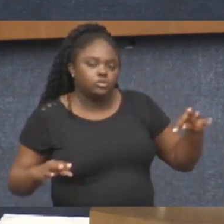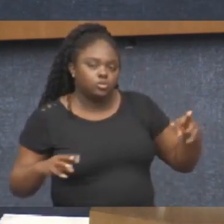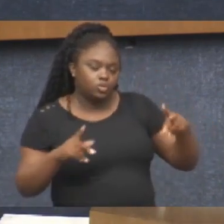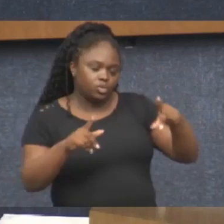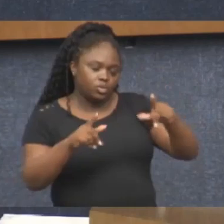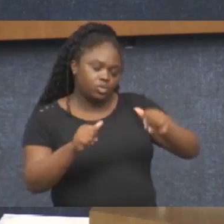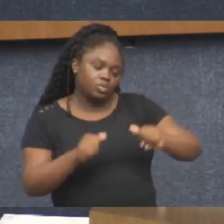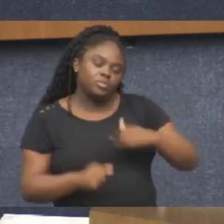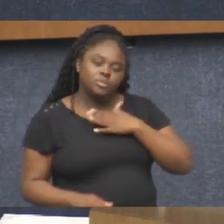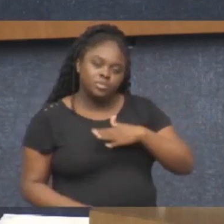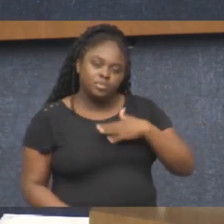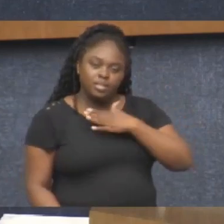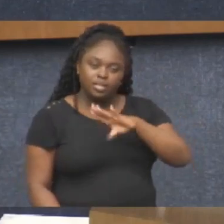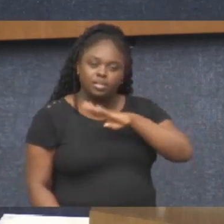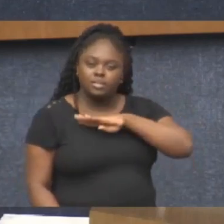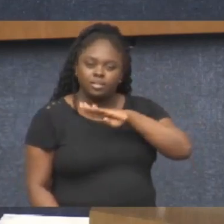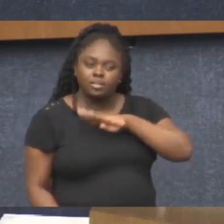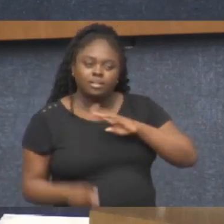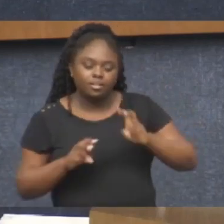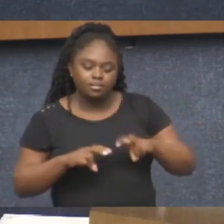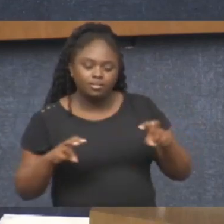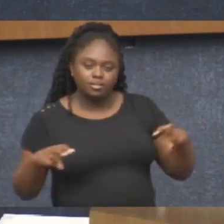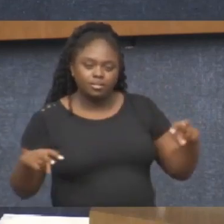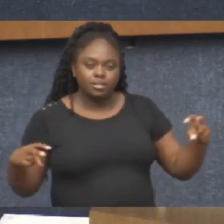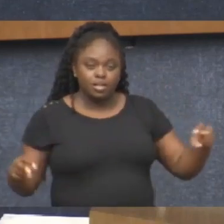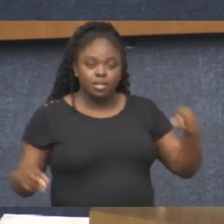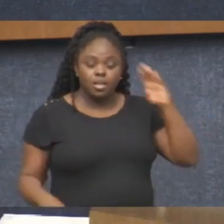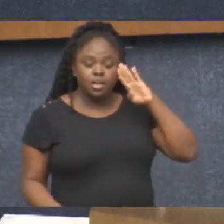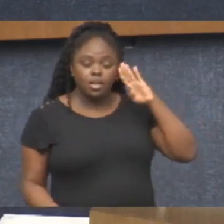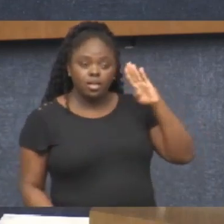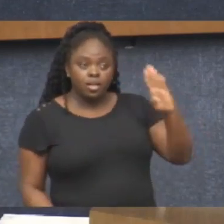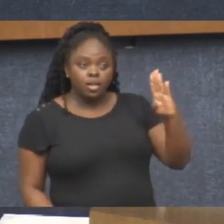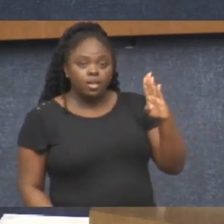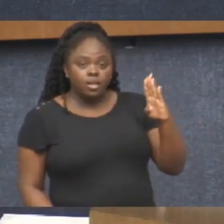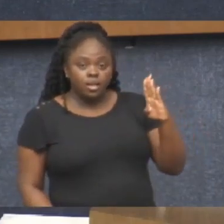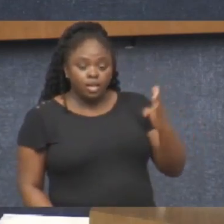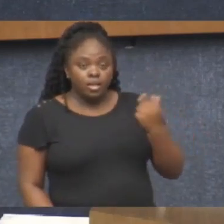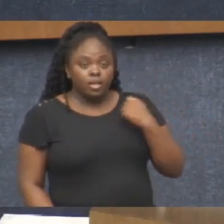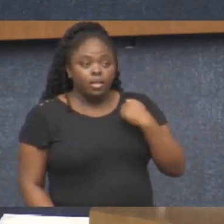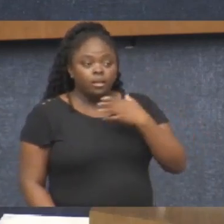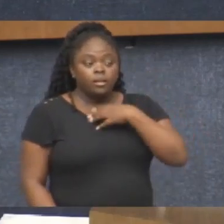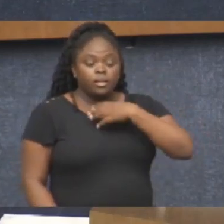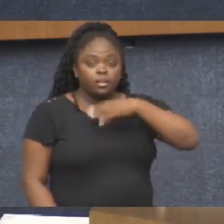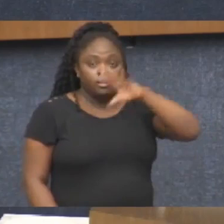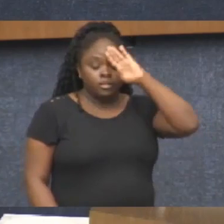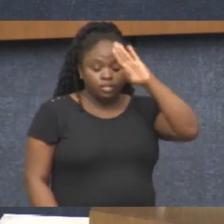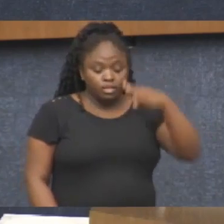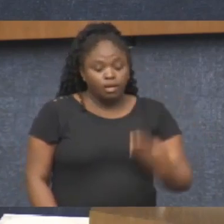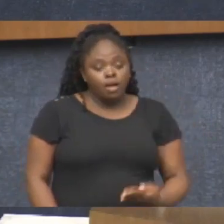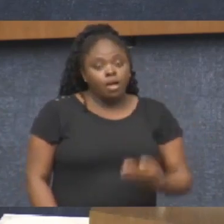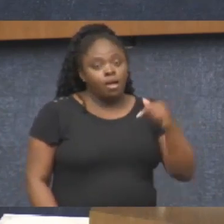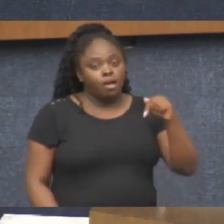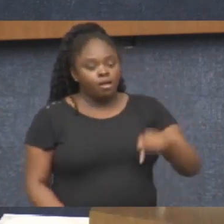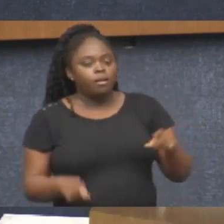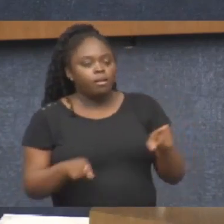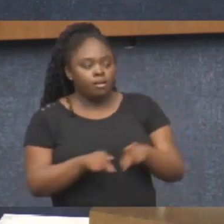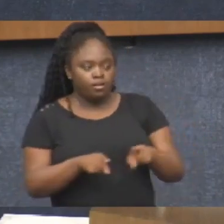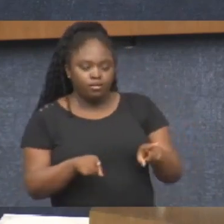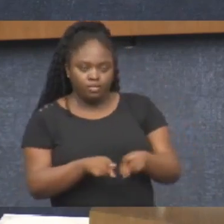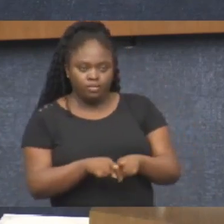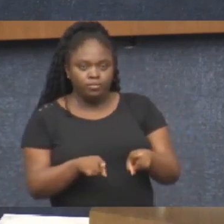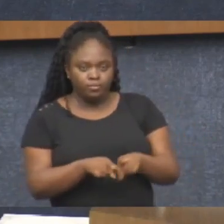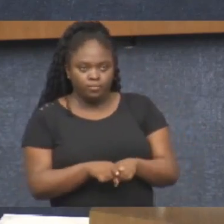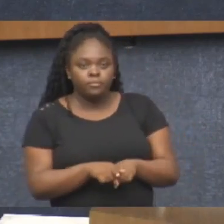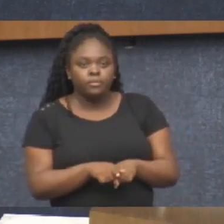dos queridos colegas que compõem essa mesa. Principalmente, estou muito honrada de estar aqui também compondo essa mesa.